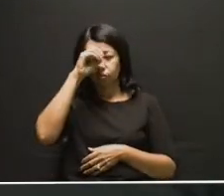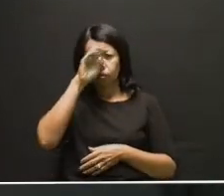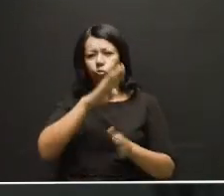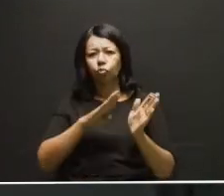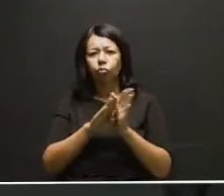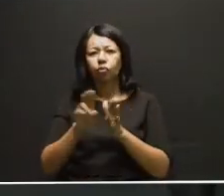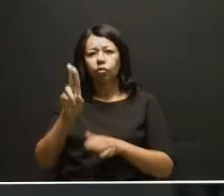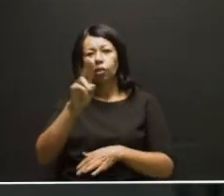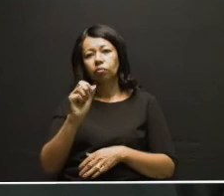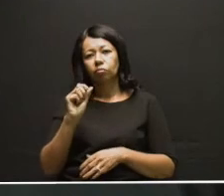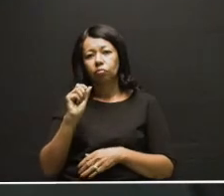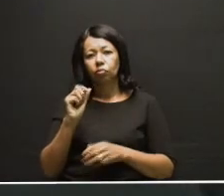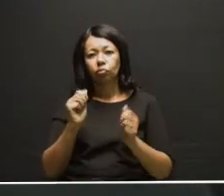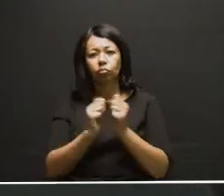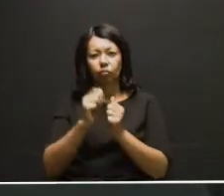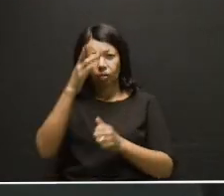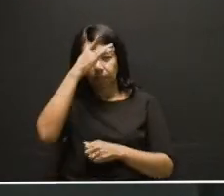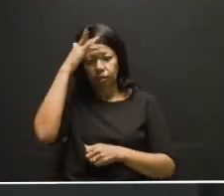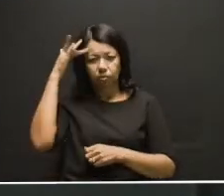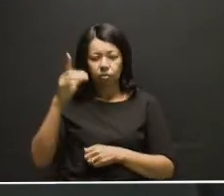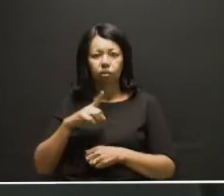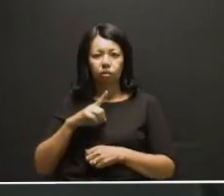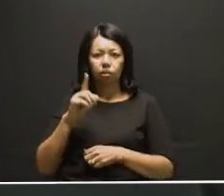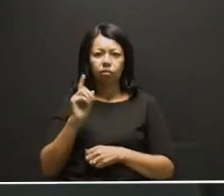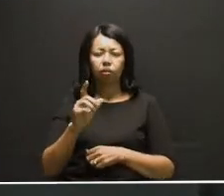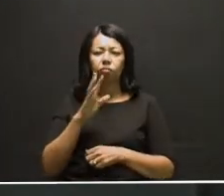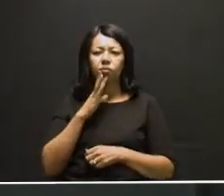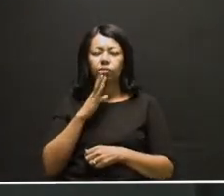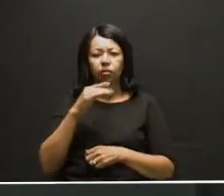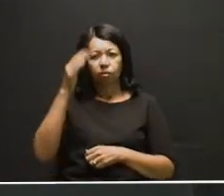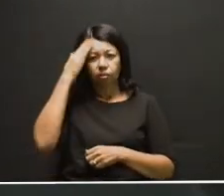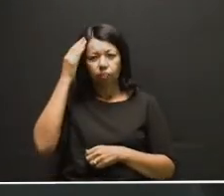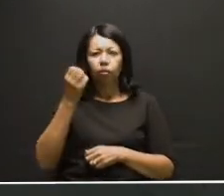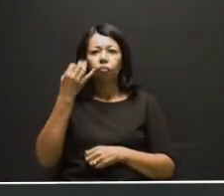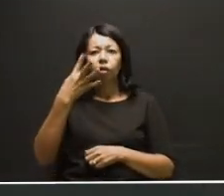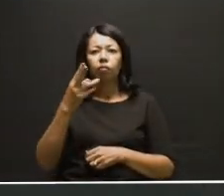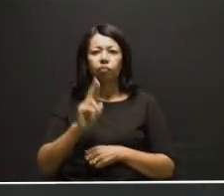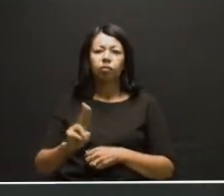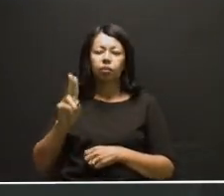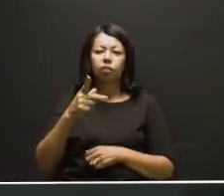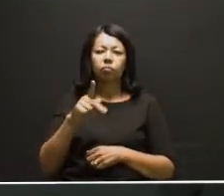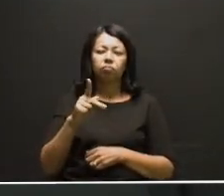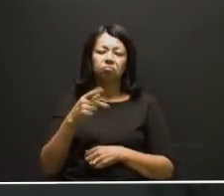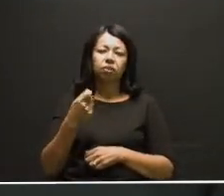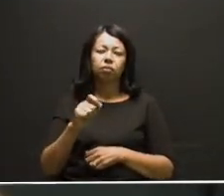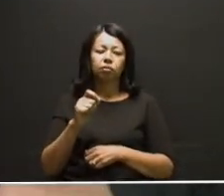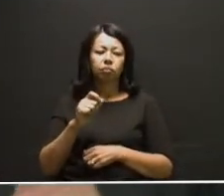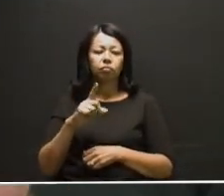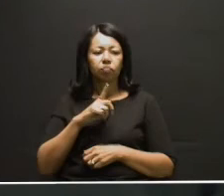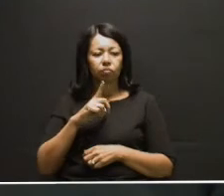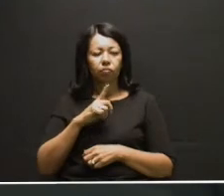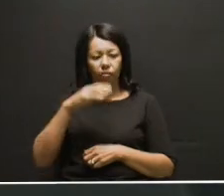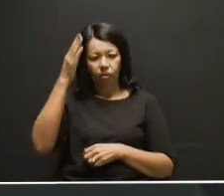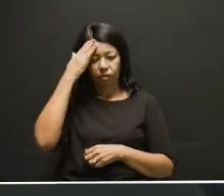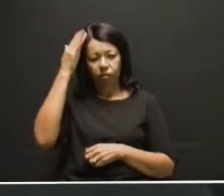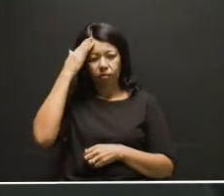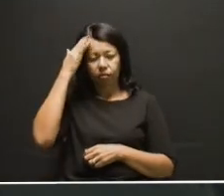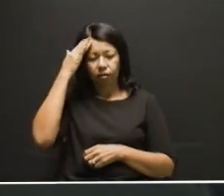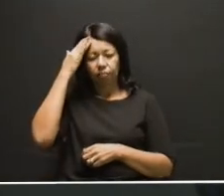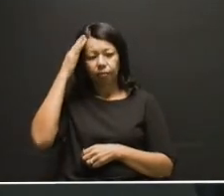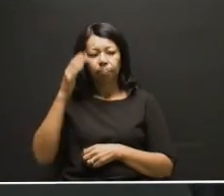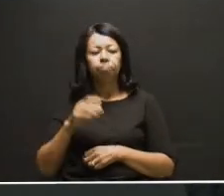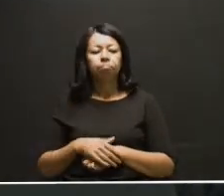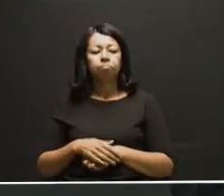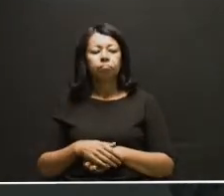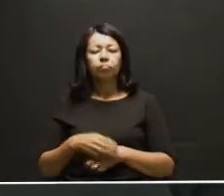foi gasto com o paciente eles têm lá o acesso sabe conta que foi usada até para um controle dele e saber o como é que é